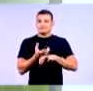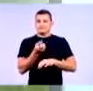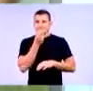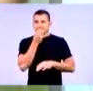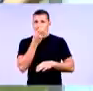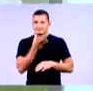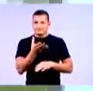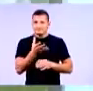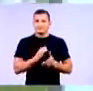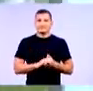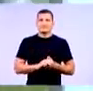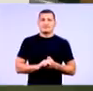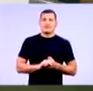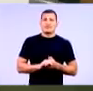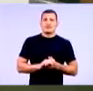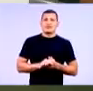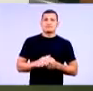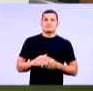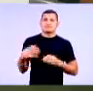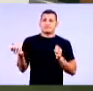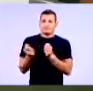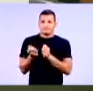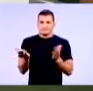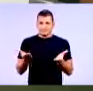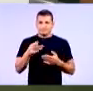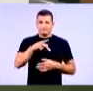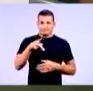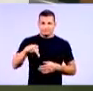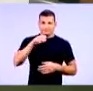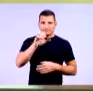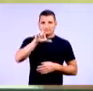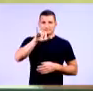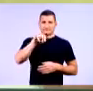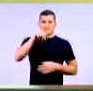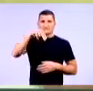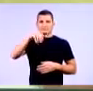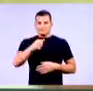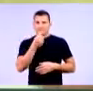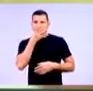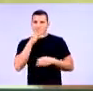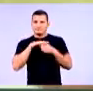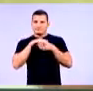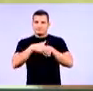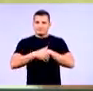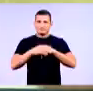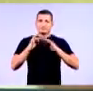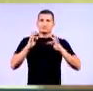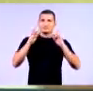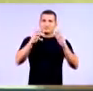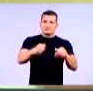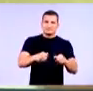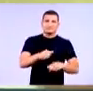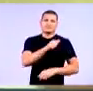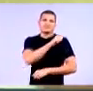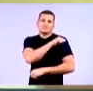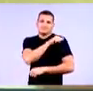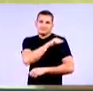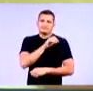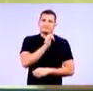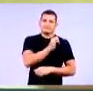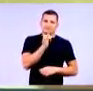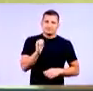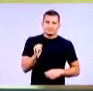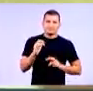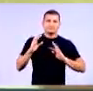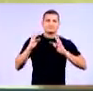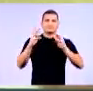boa. E aqui ao meu lado estou com a professora Eliana. Boa noite, professora. Boa noite, Marcelo. Boa noite a todos os alunos, os tutores de